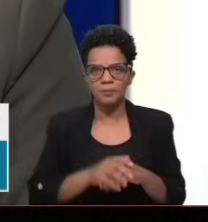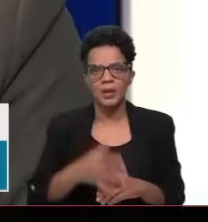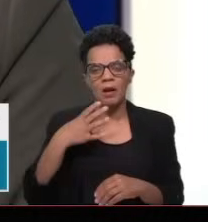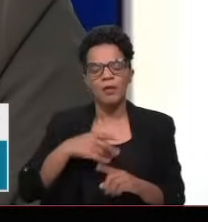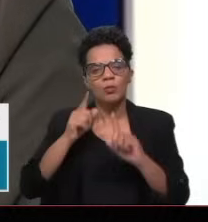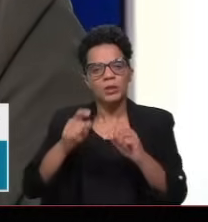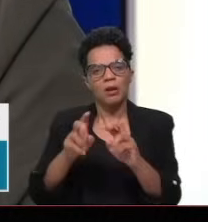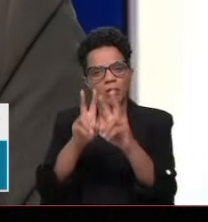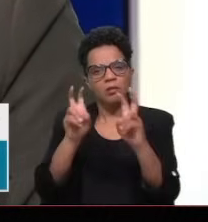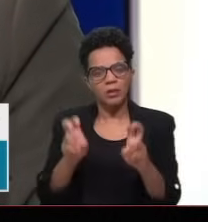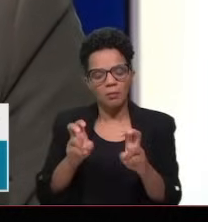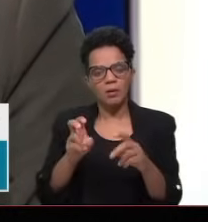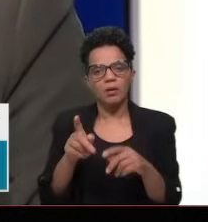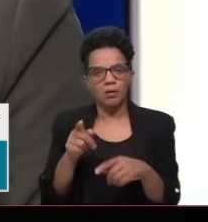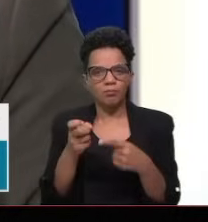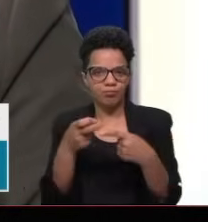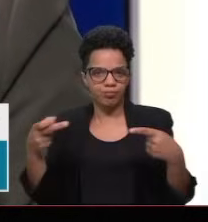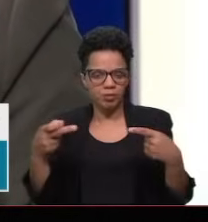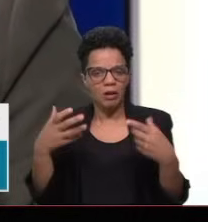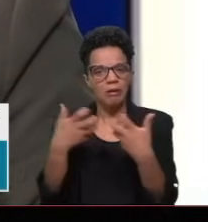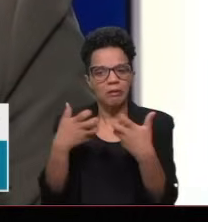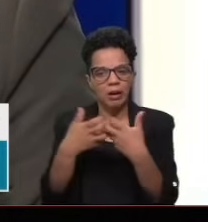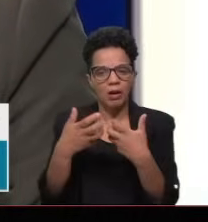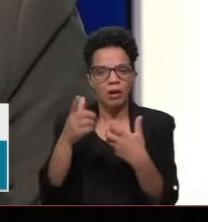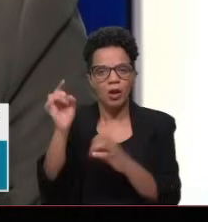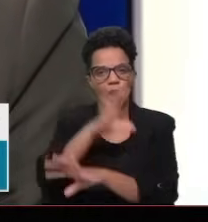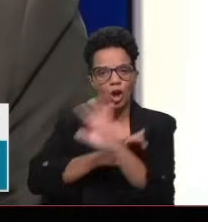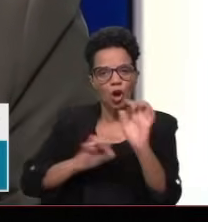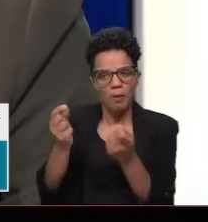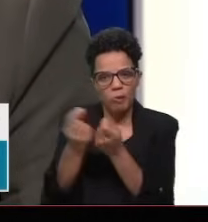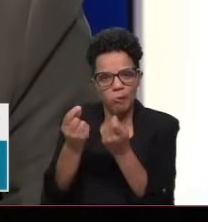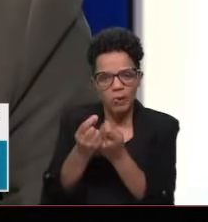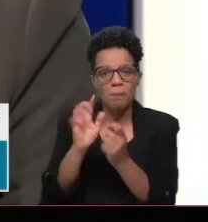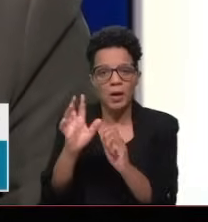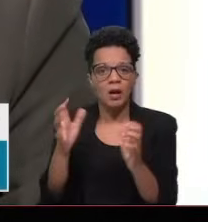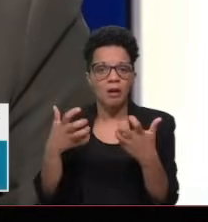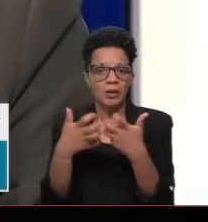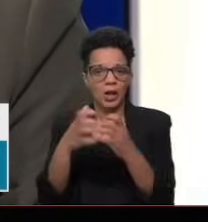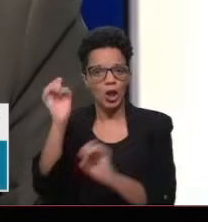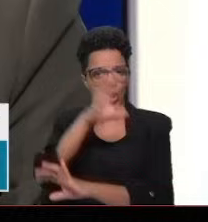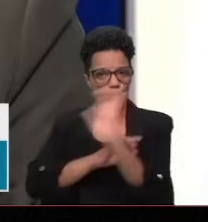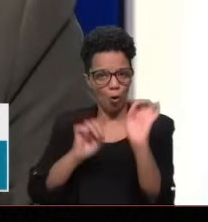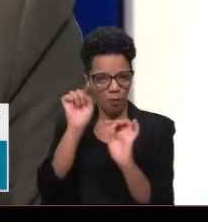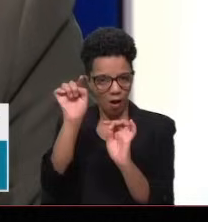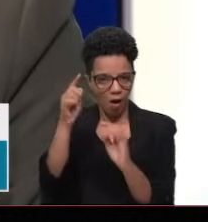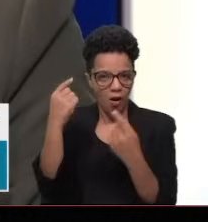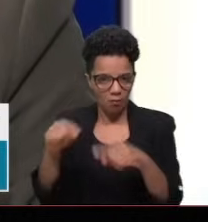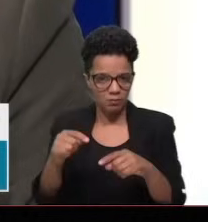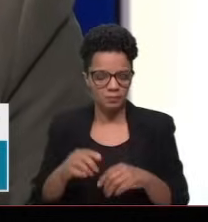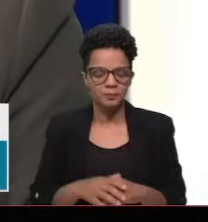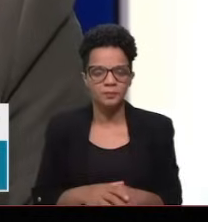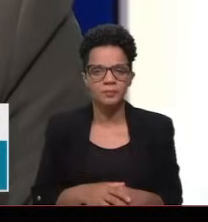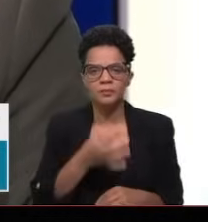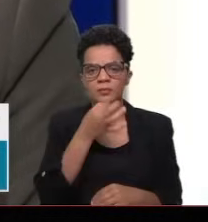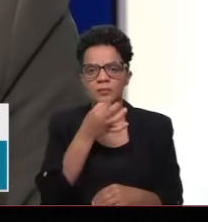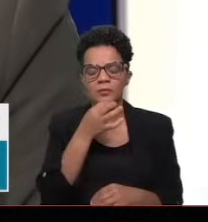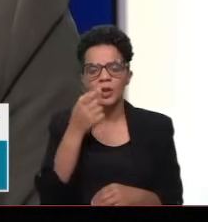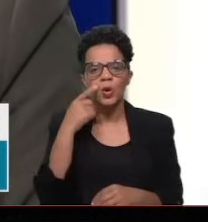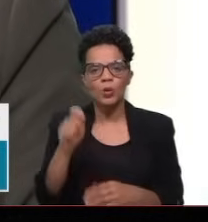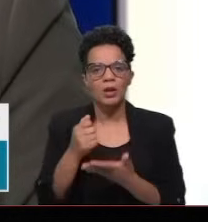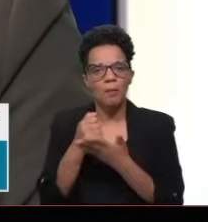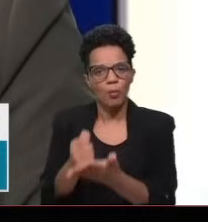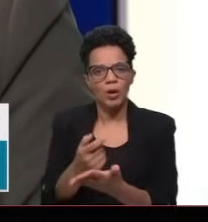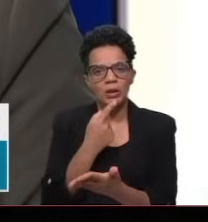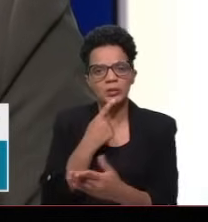esta questão que muitas vezes usamos a expressão que temos uma guerra às portas da Europa mas nós temos uma guerra na Europa eh e quando falamos de eh apoiar a Ucrânia